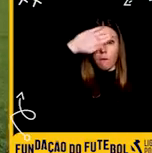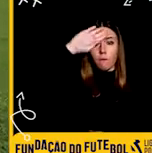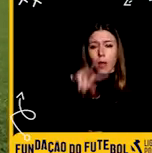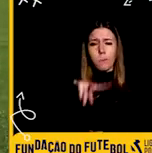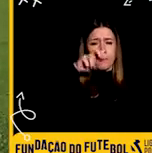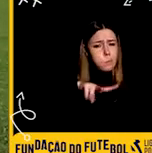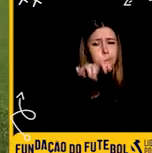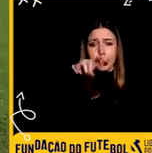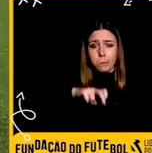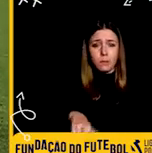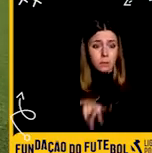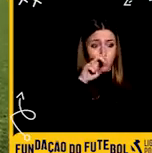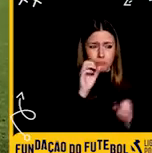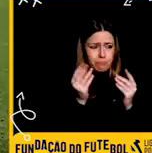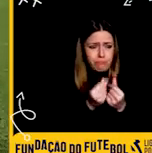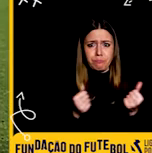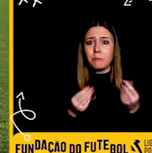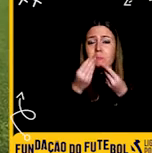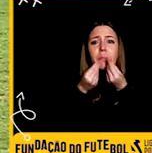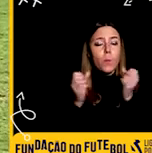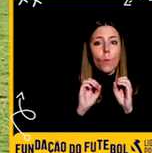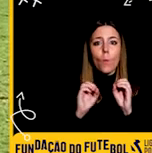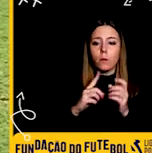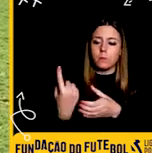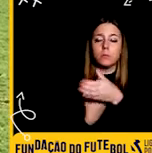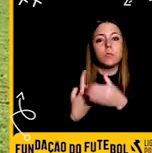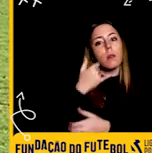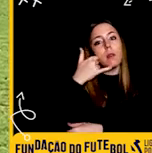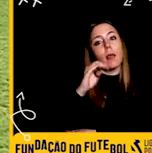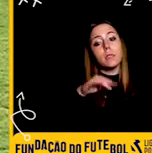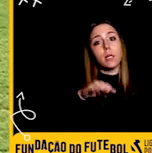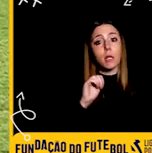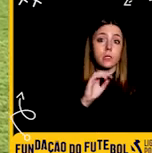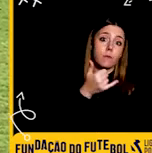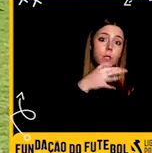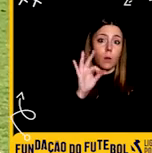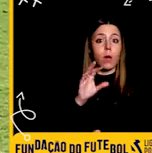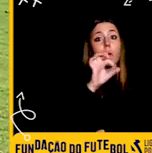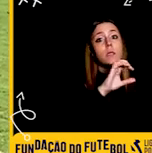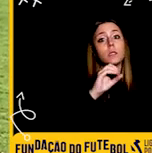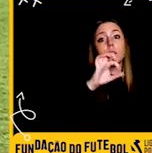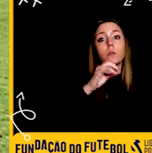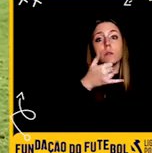febre, dificuldade respiratória, perda de olfato ou paladar, isola-te. Liga para o SNS 24,